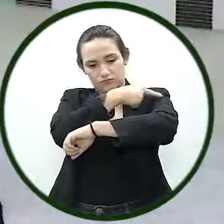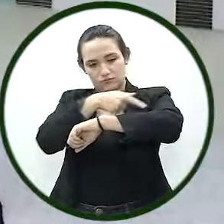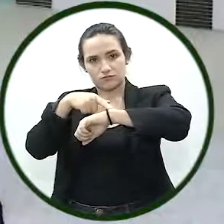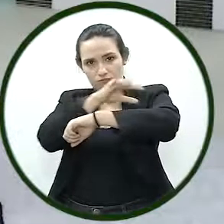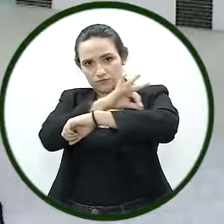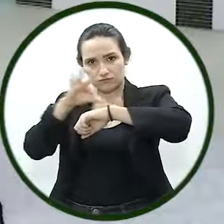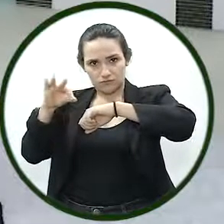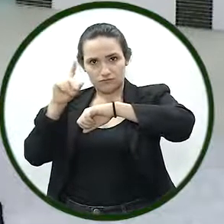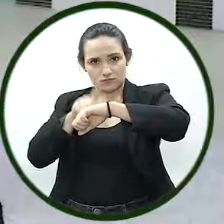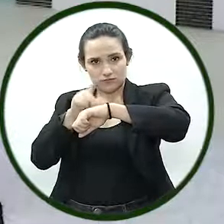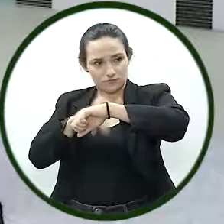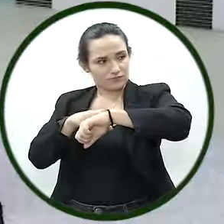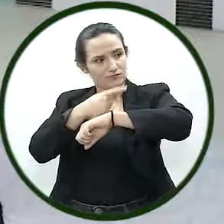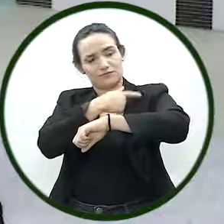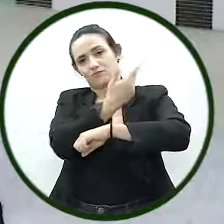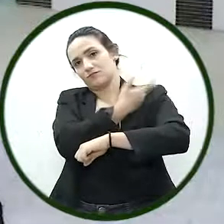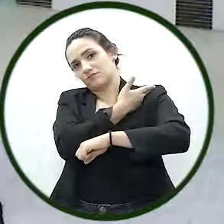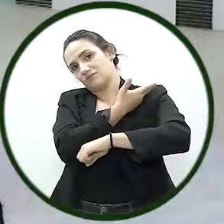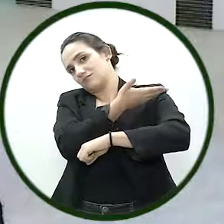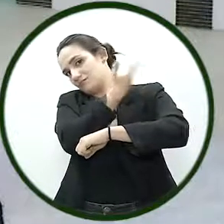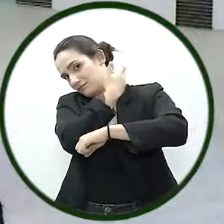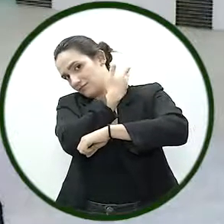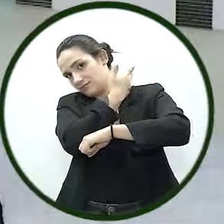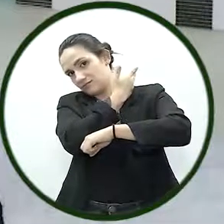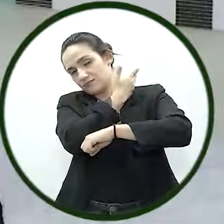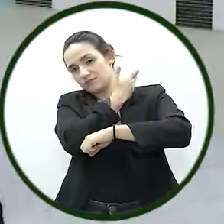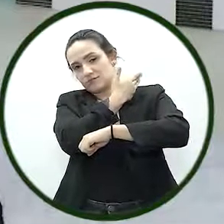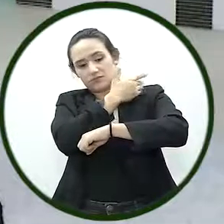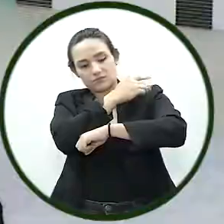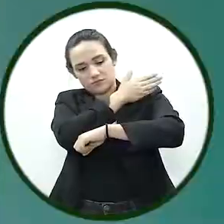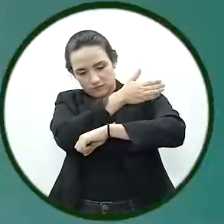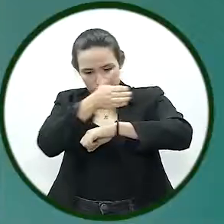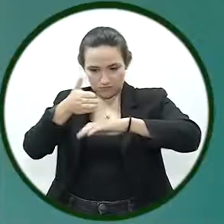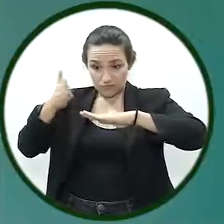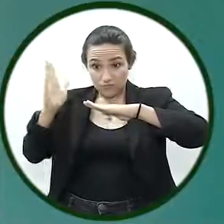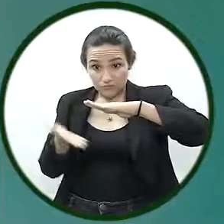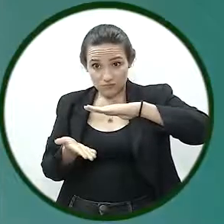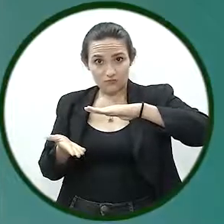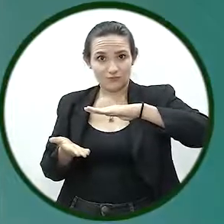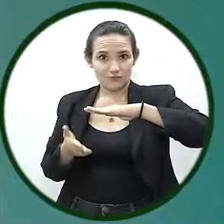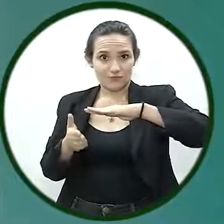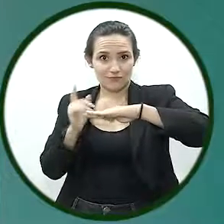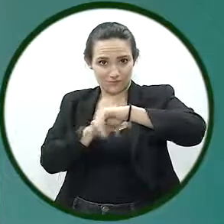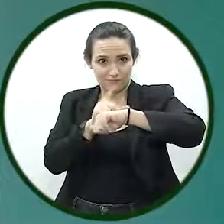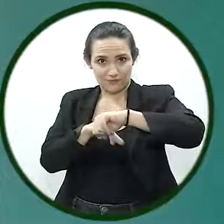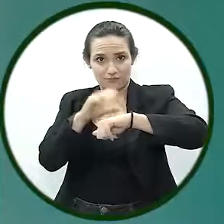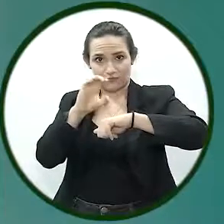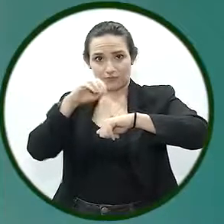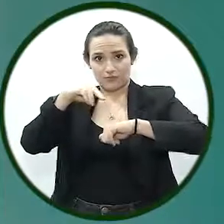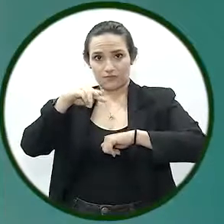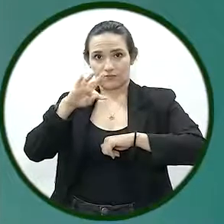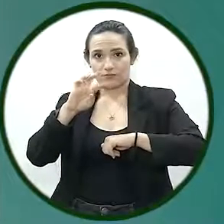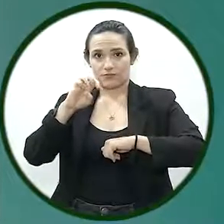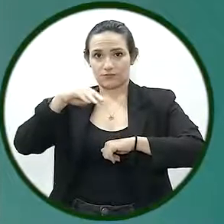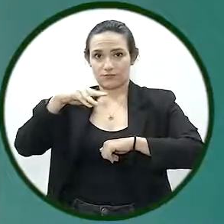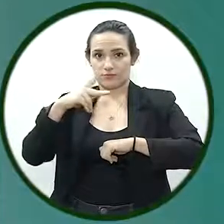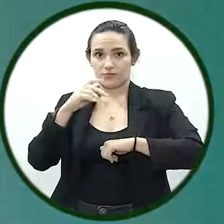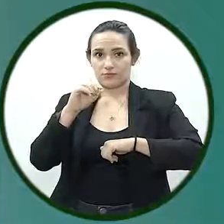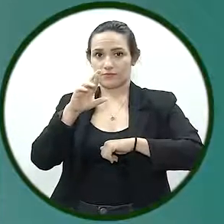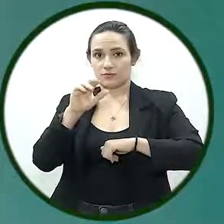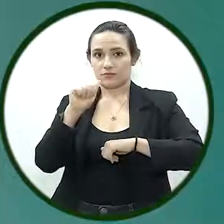a contemporaneidade. Não simplesmente para contar a história da violência, mas para dizer como que aconteceu esse processo